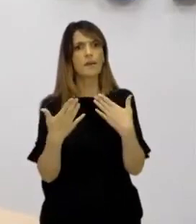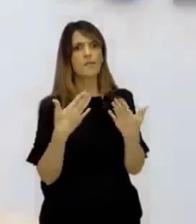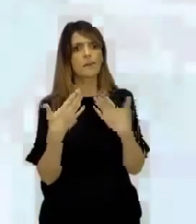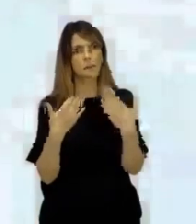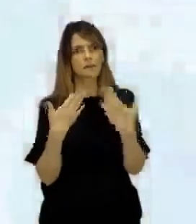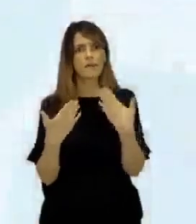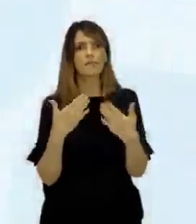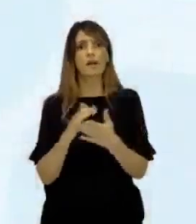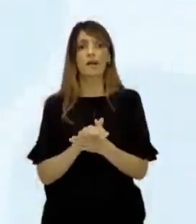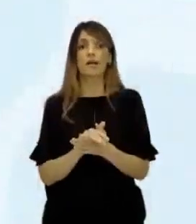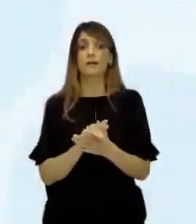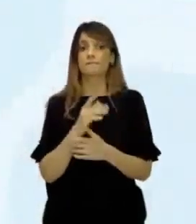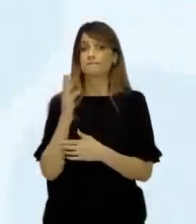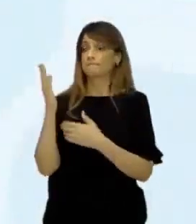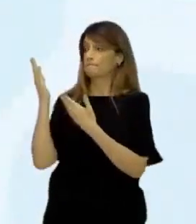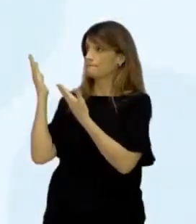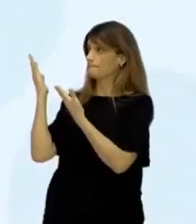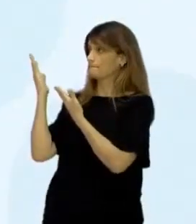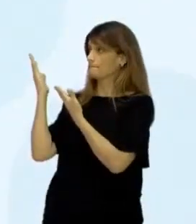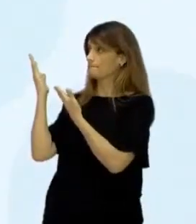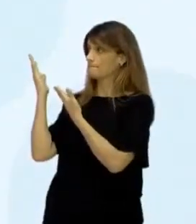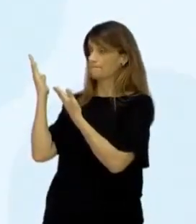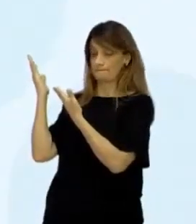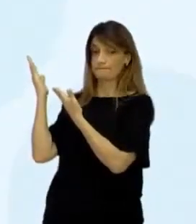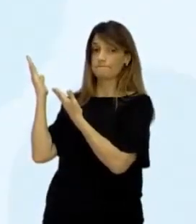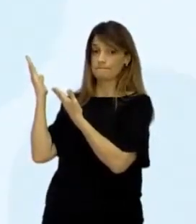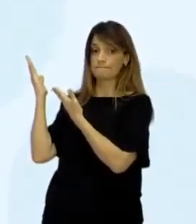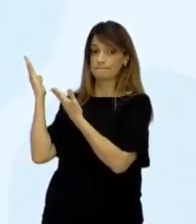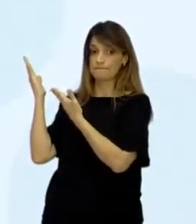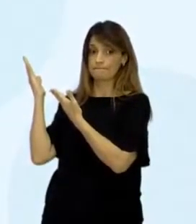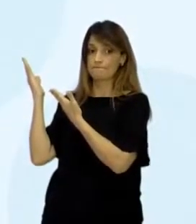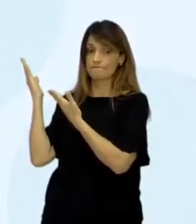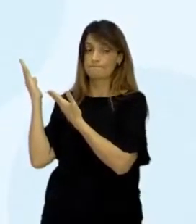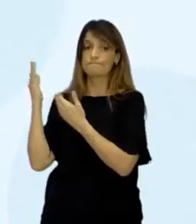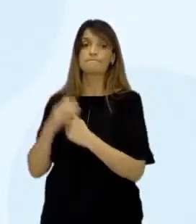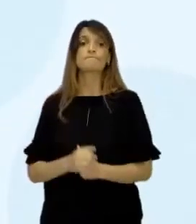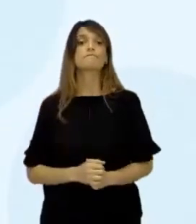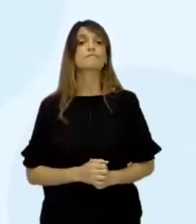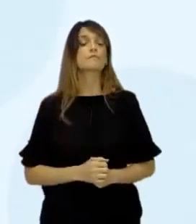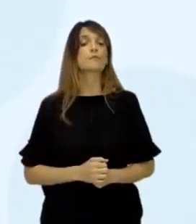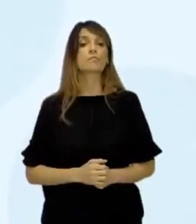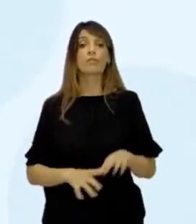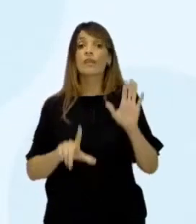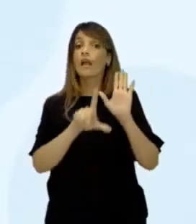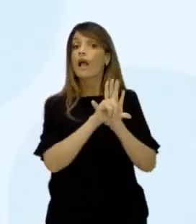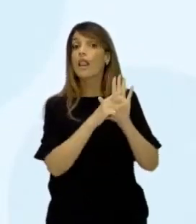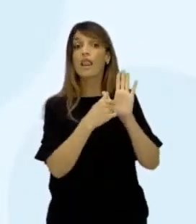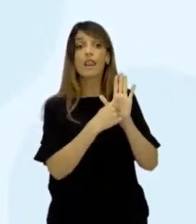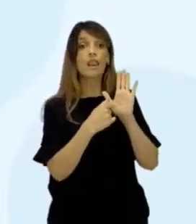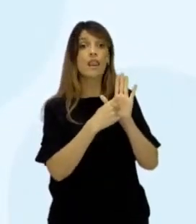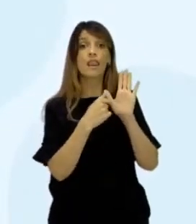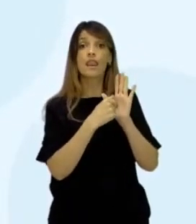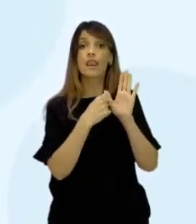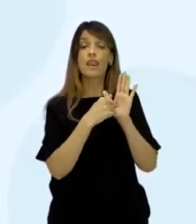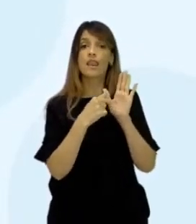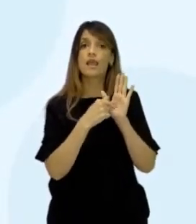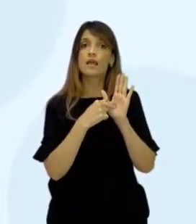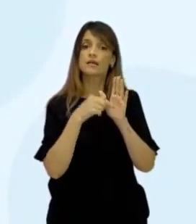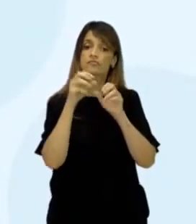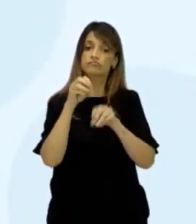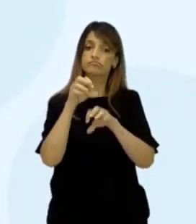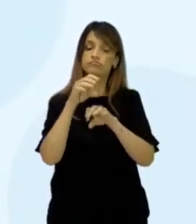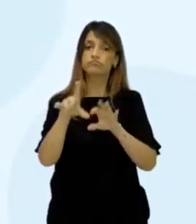da Internet. Então vai aparecer aí para vocês na tela que o Marco Civil da Internet, ele é a lei que orienta o uso da internet no